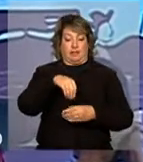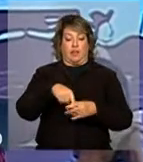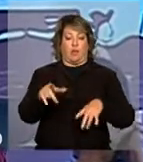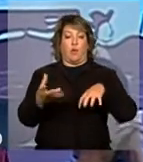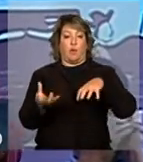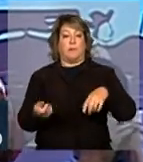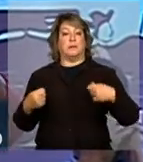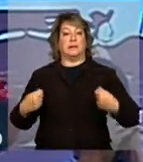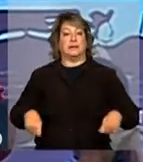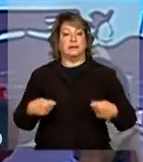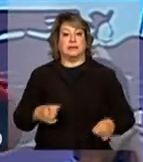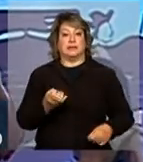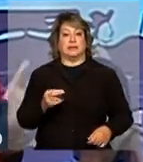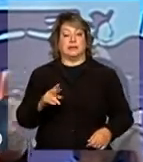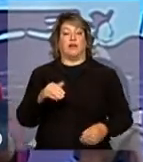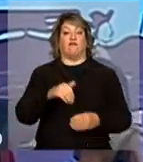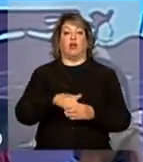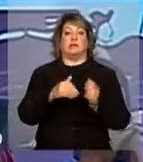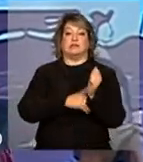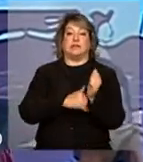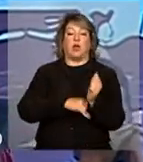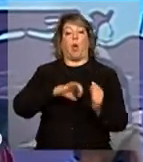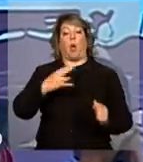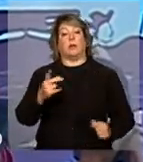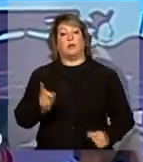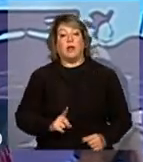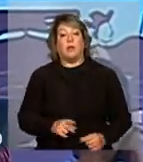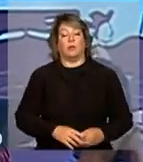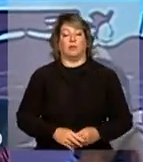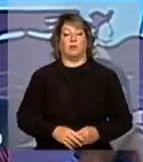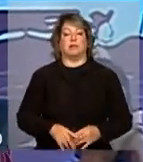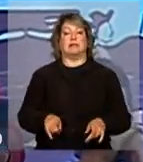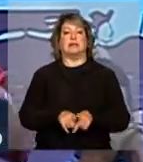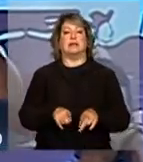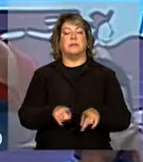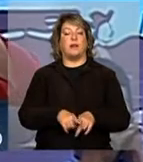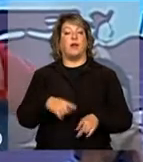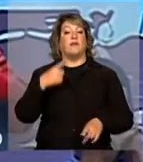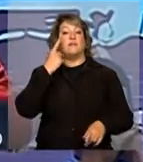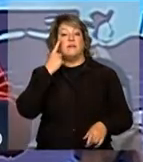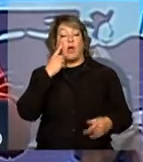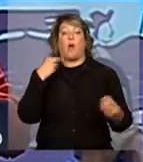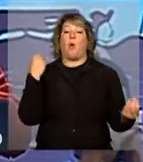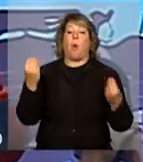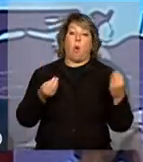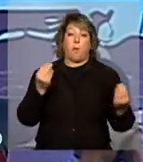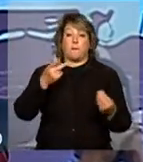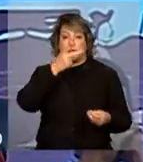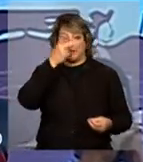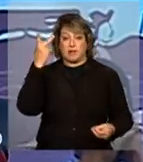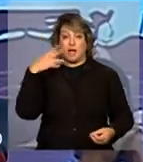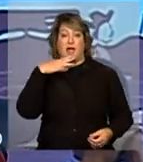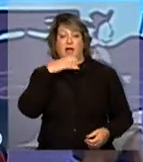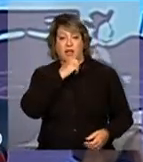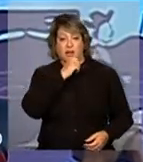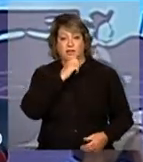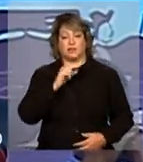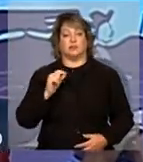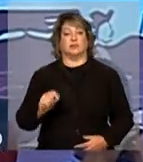deve ser um voto secreto ou não, para ouvir como é que as pessoas acham